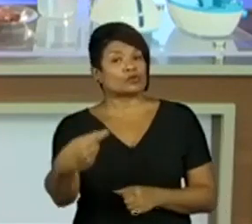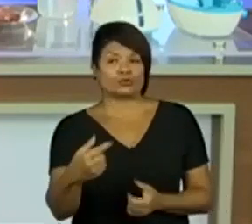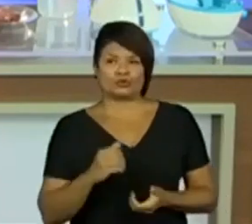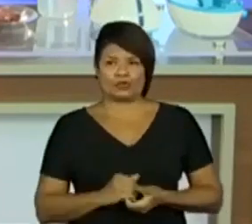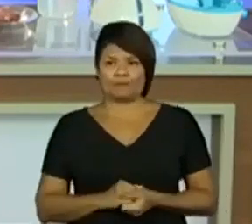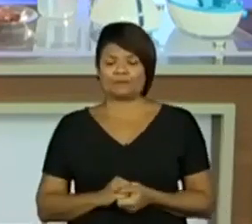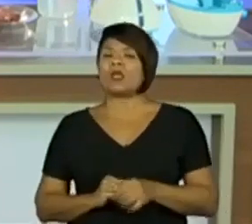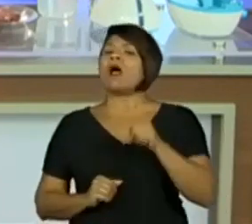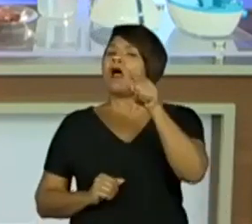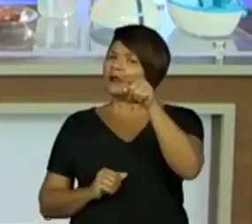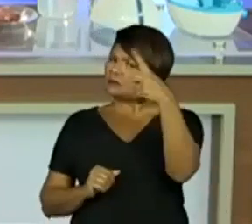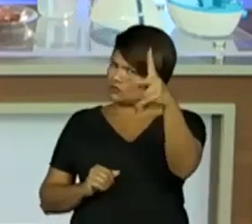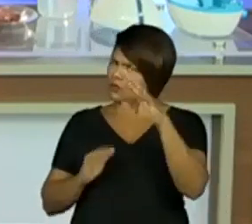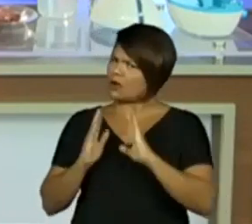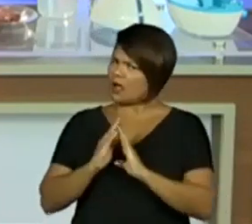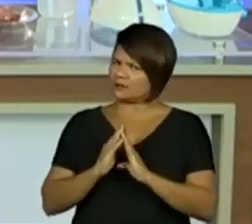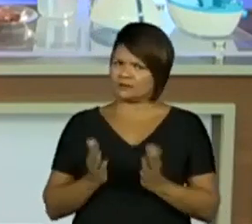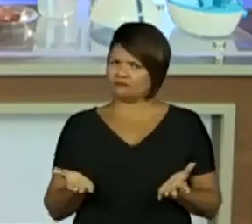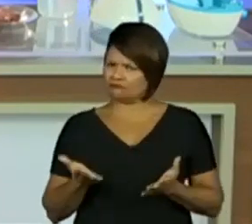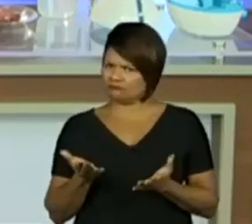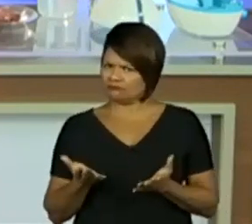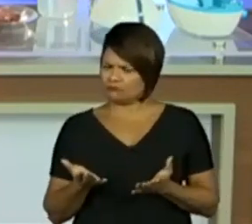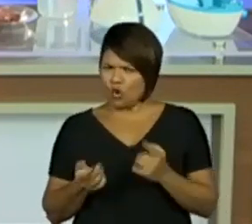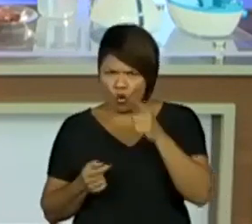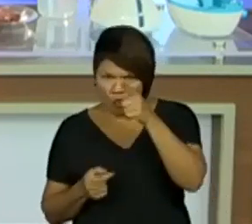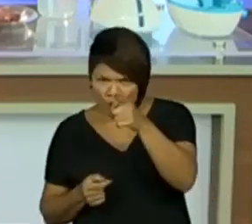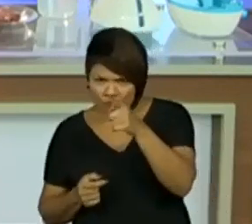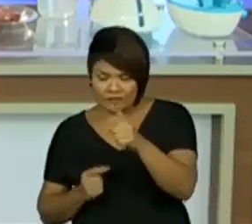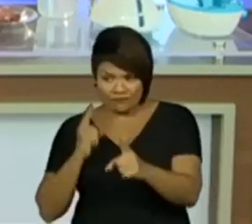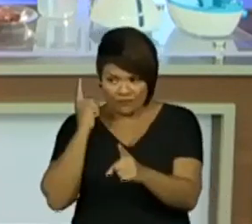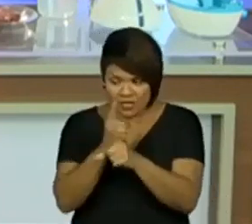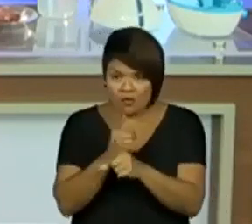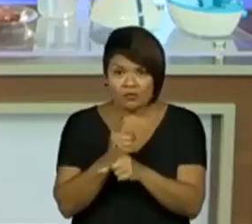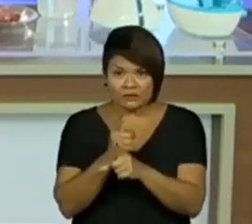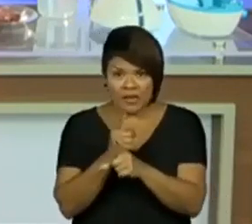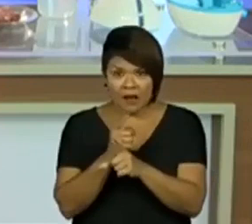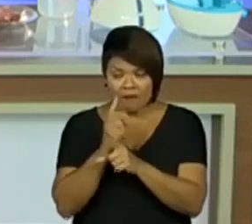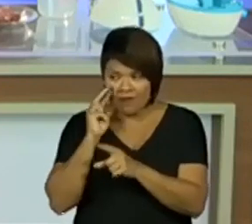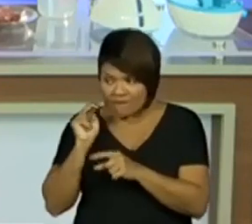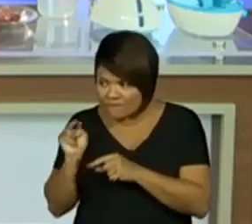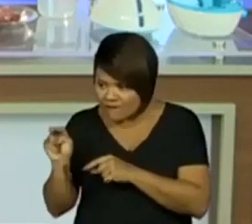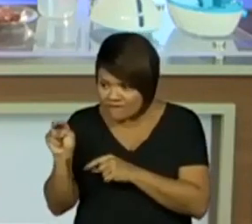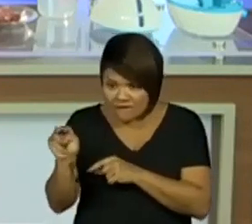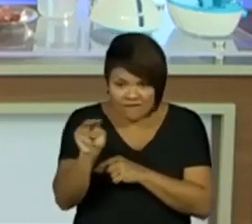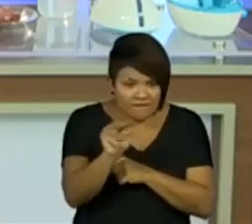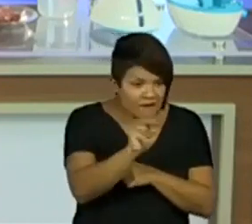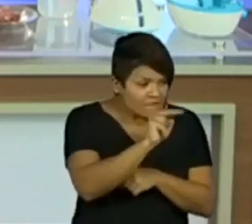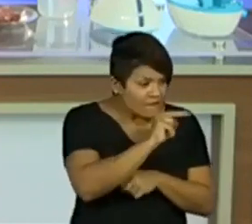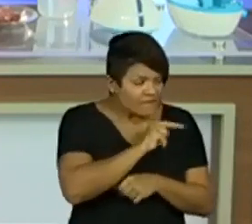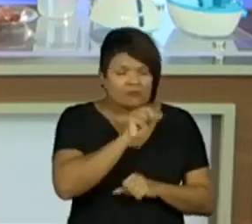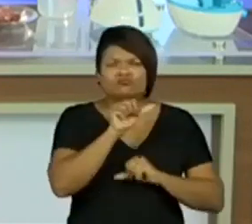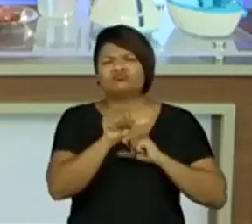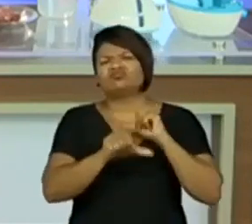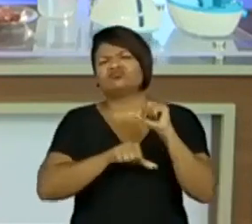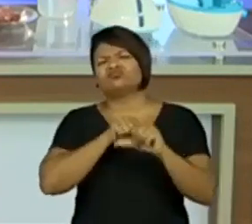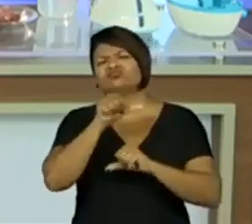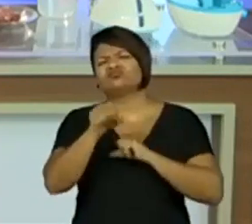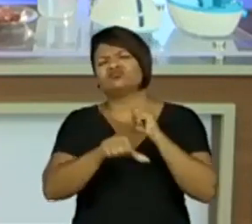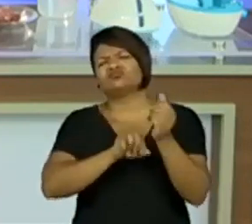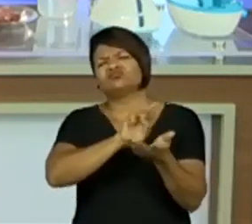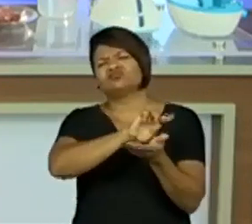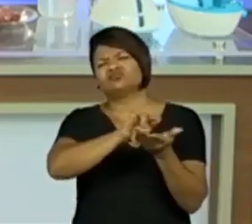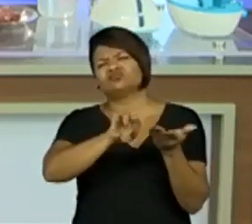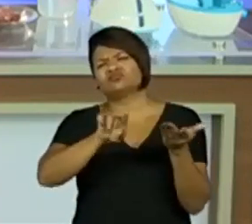aí mesmo na sua casa. Você vai se deparar e encontrar, ver várias transformações.